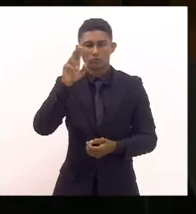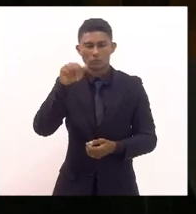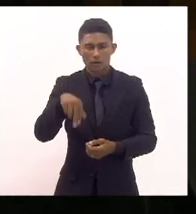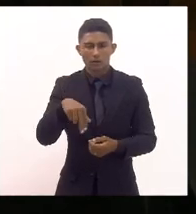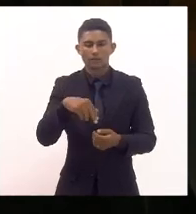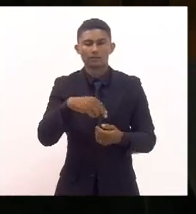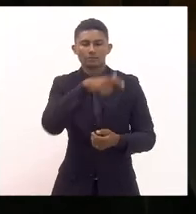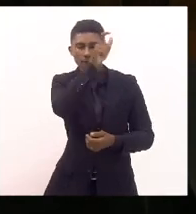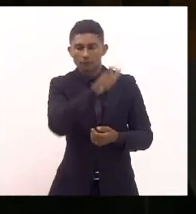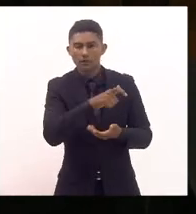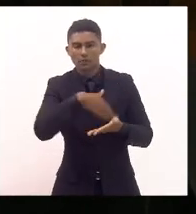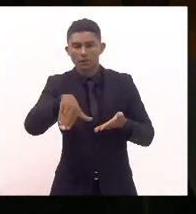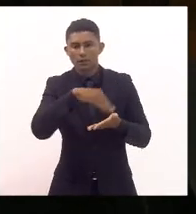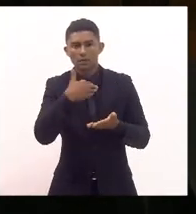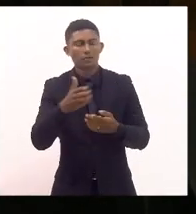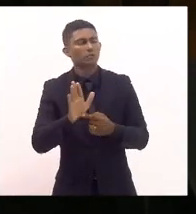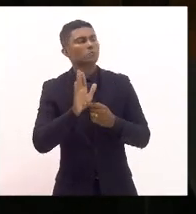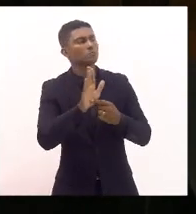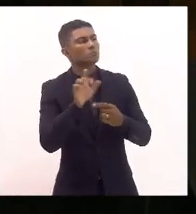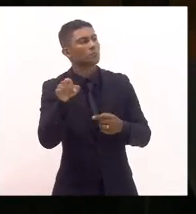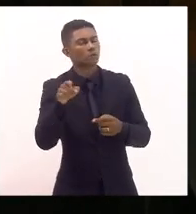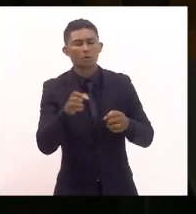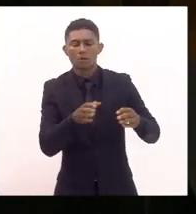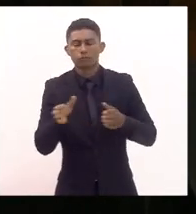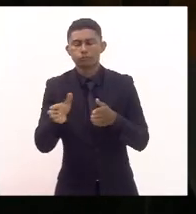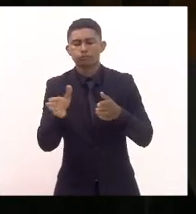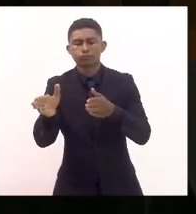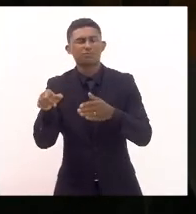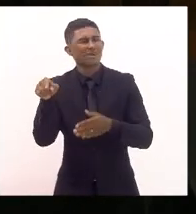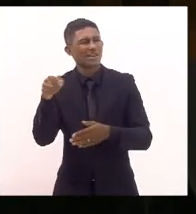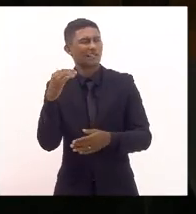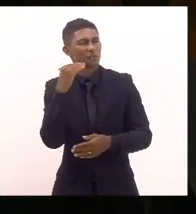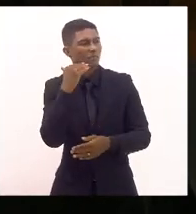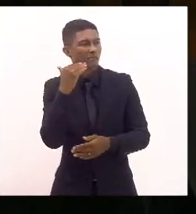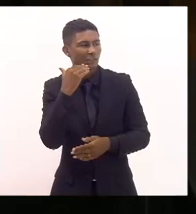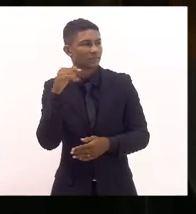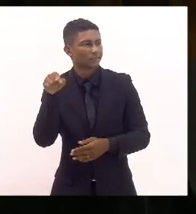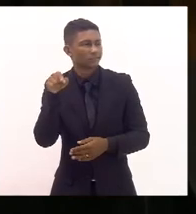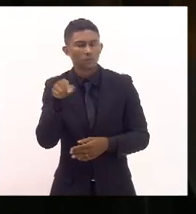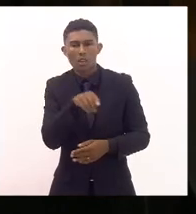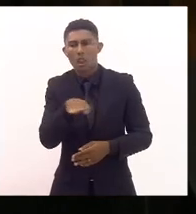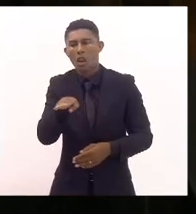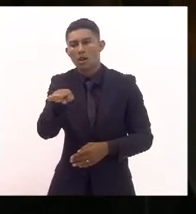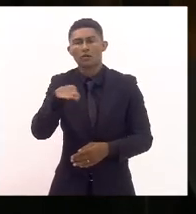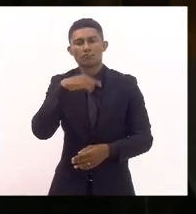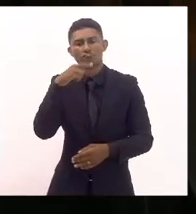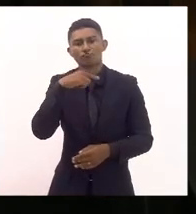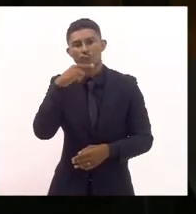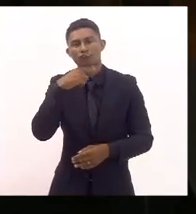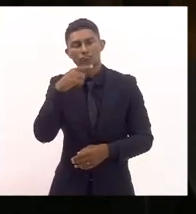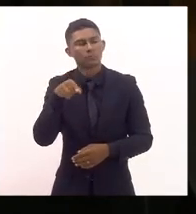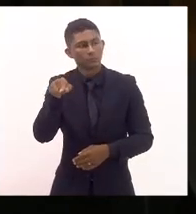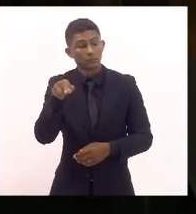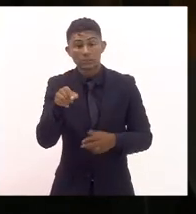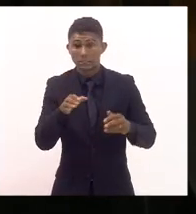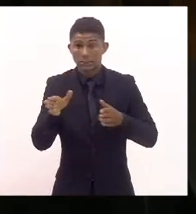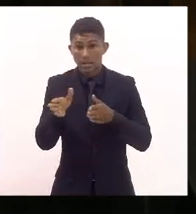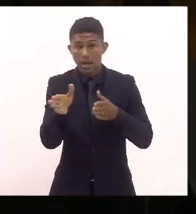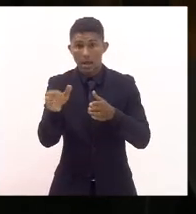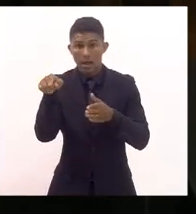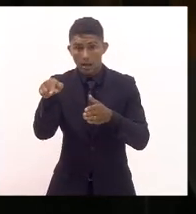cidades mostrar o Luan é estrada estava impraticável aquela estrada havia é por onde passa